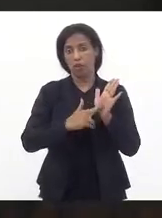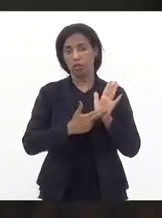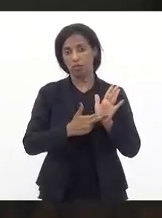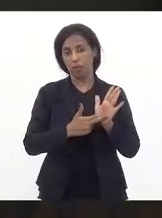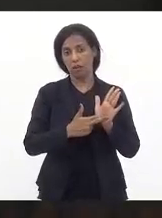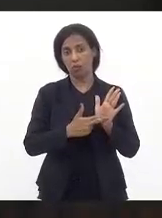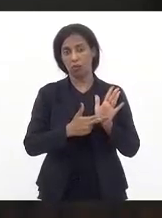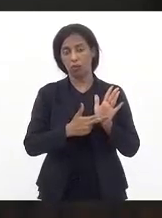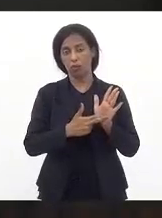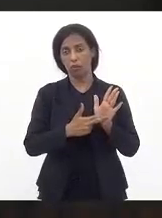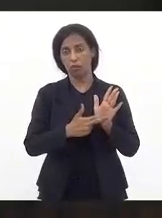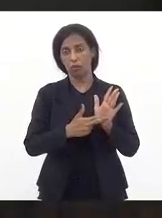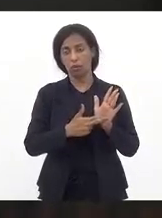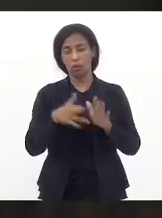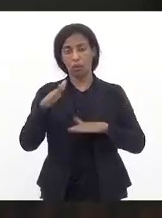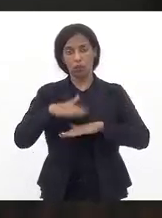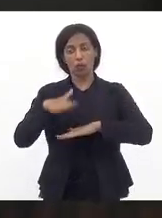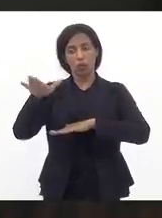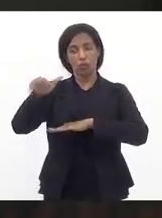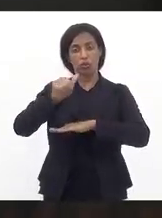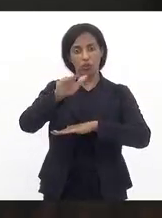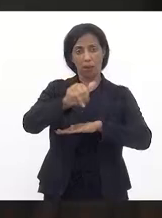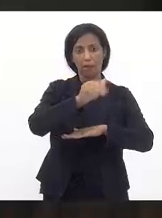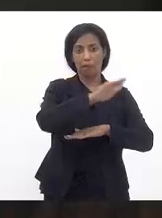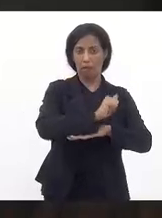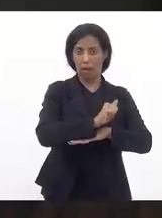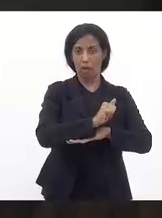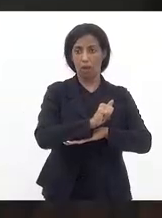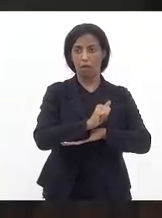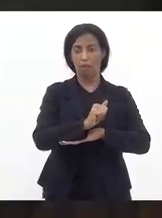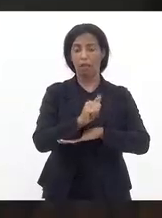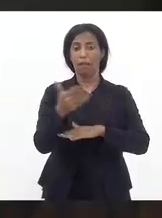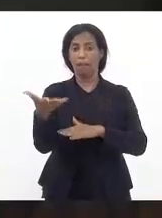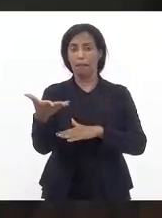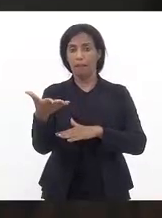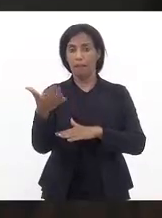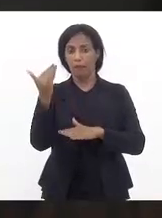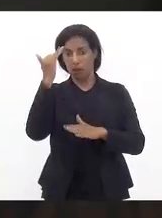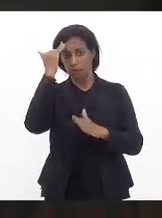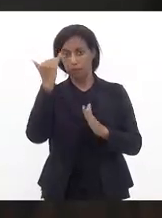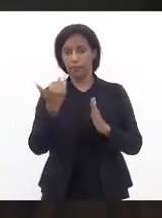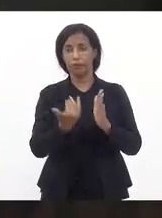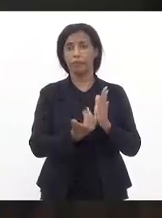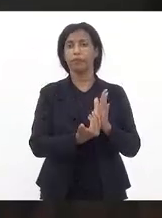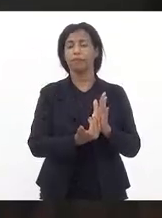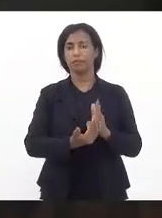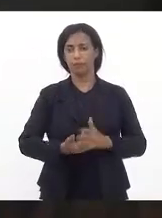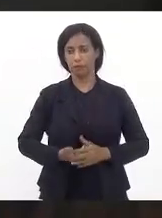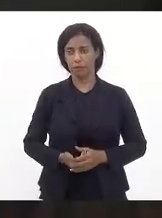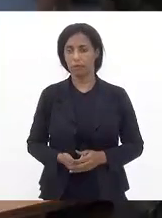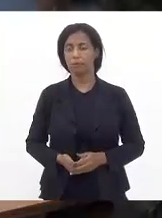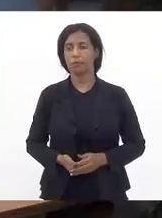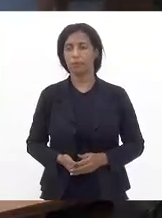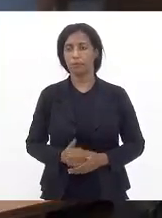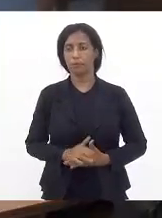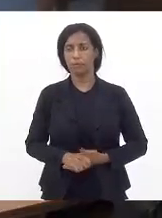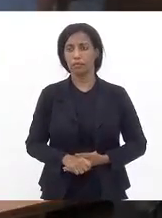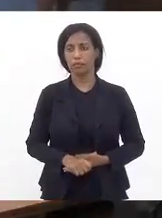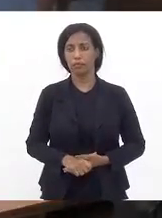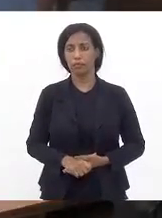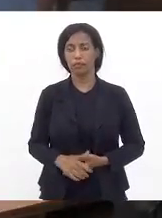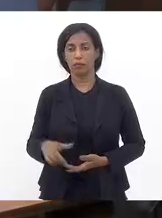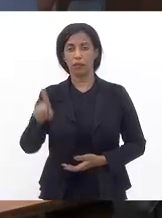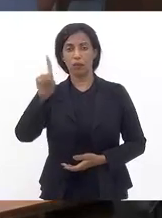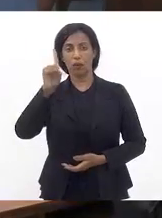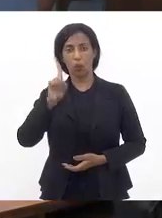eu vou eu vou chamar os demais membros né para questão de ordem questão de ordem questão de ordem um